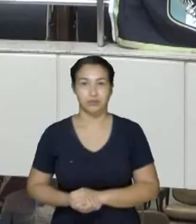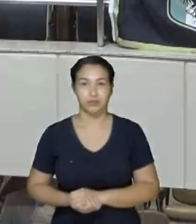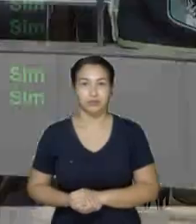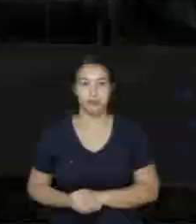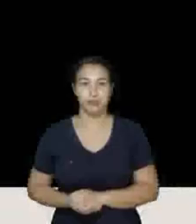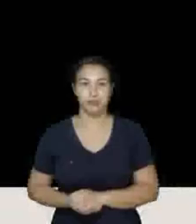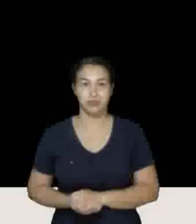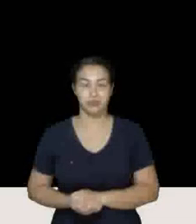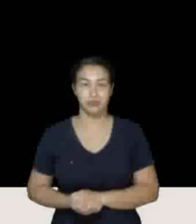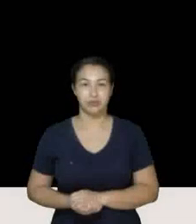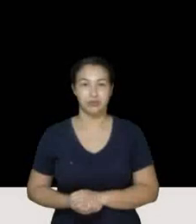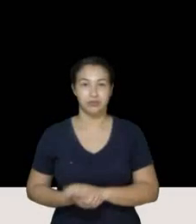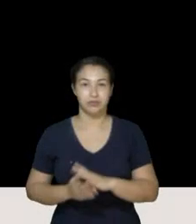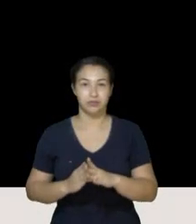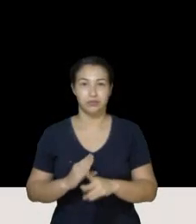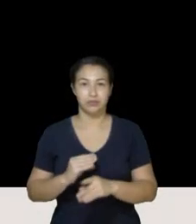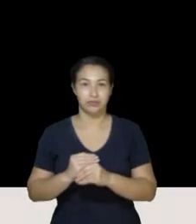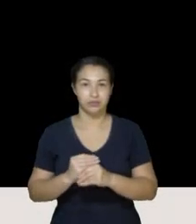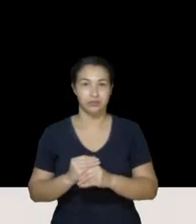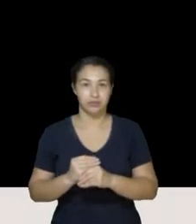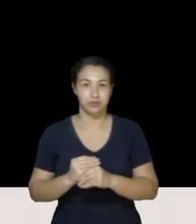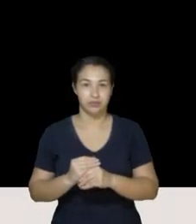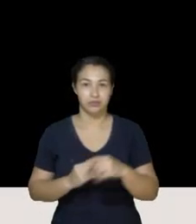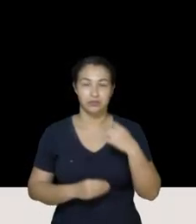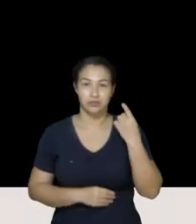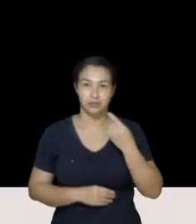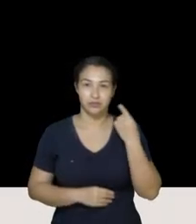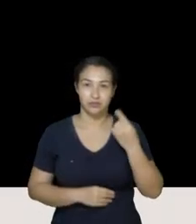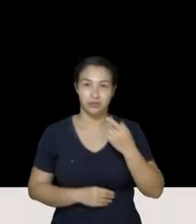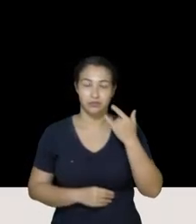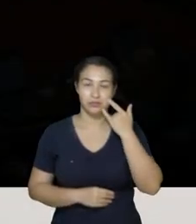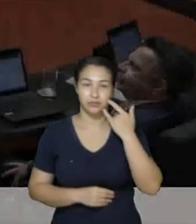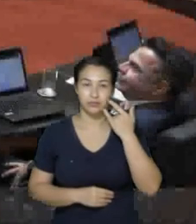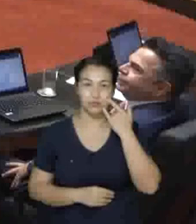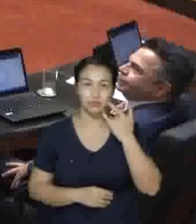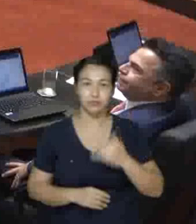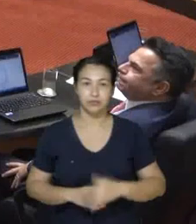com a emenda do deputado Mauro de Nadal.